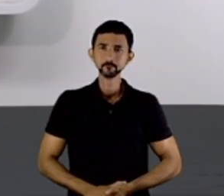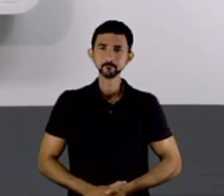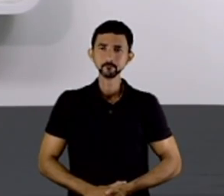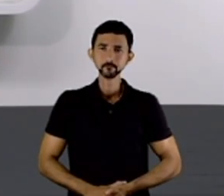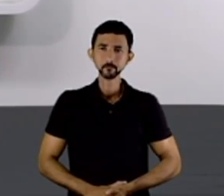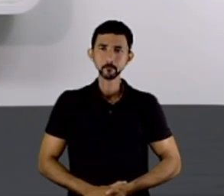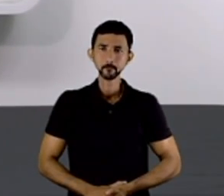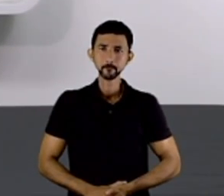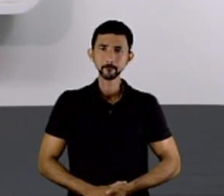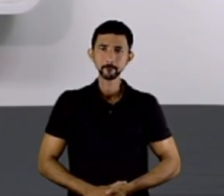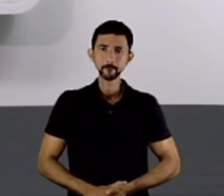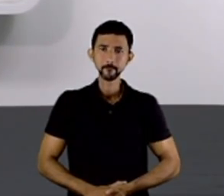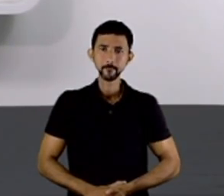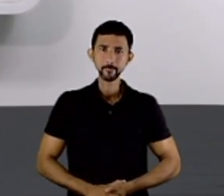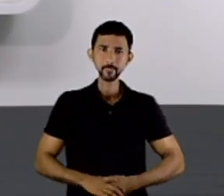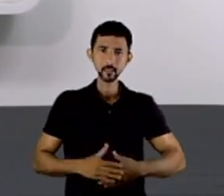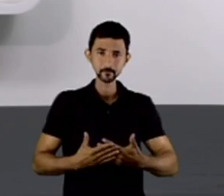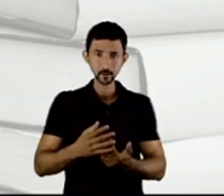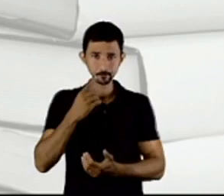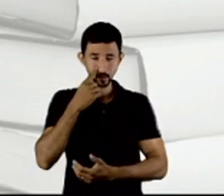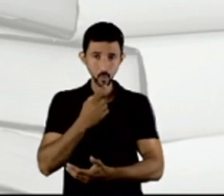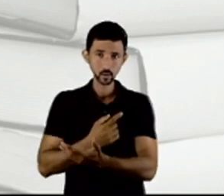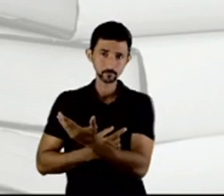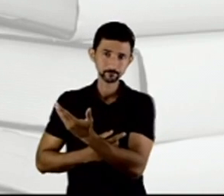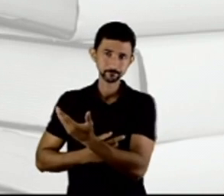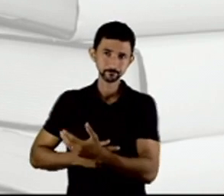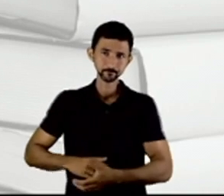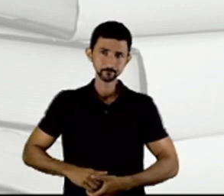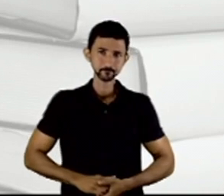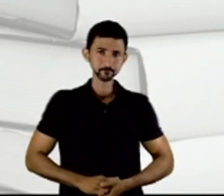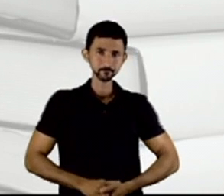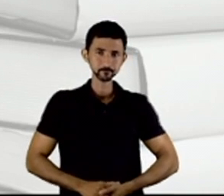Então, voltando comigo na tela,